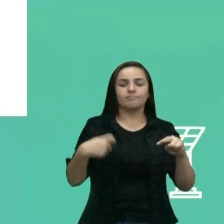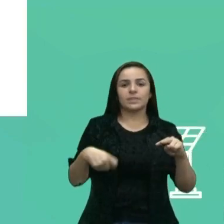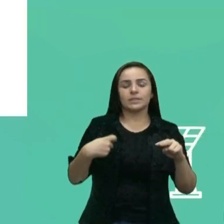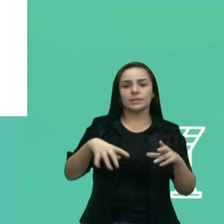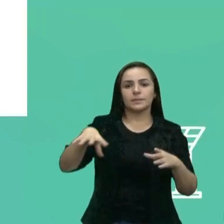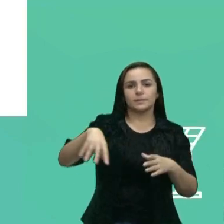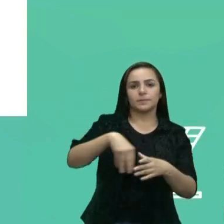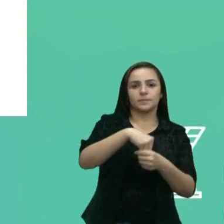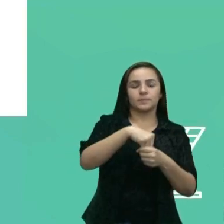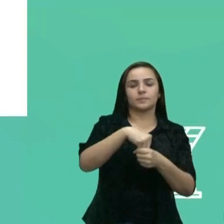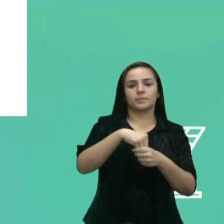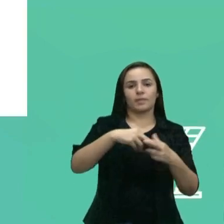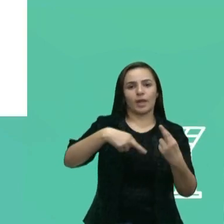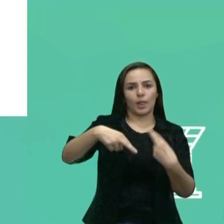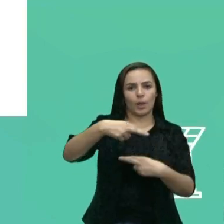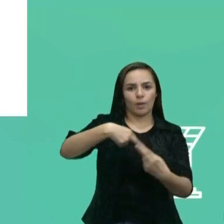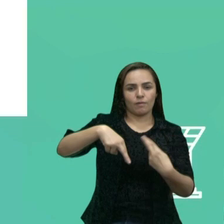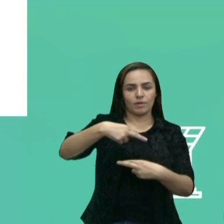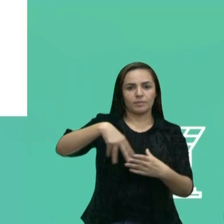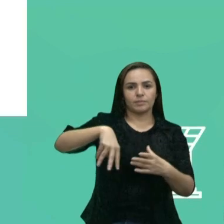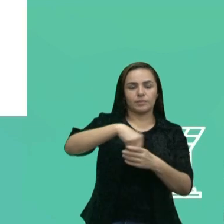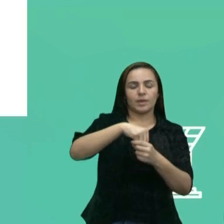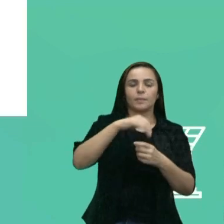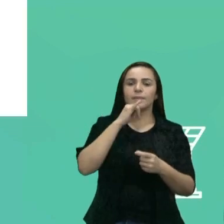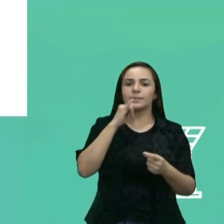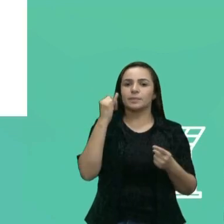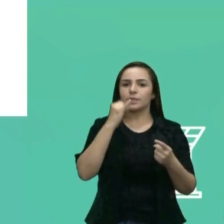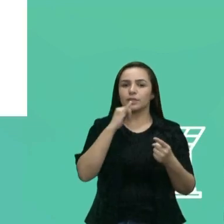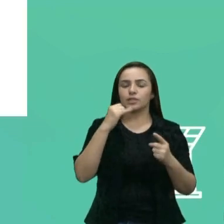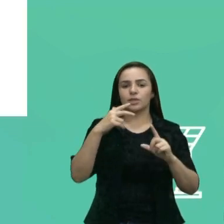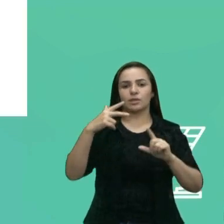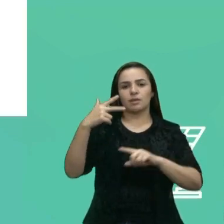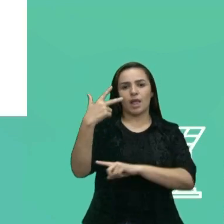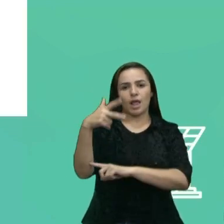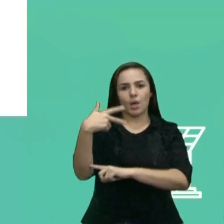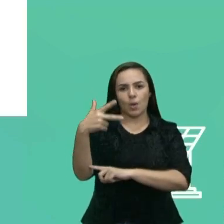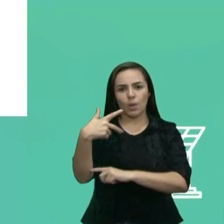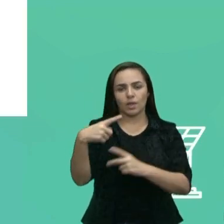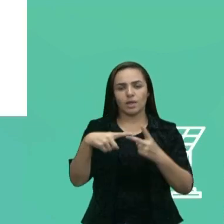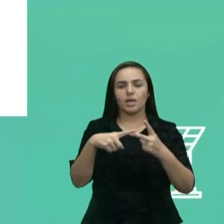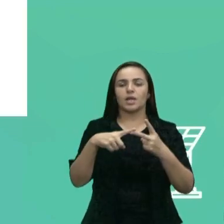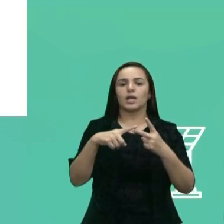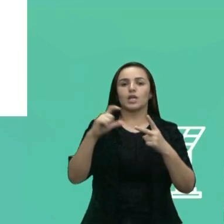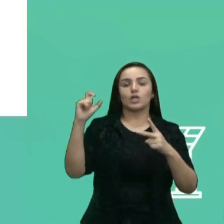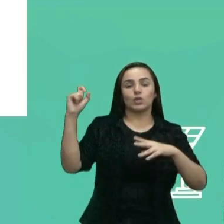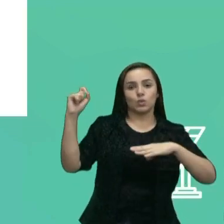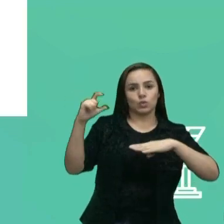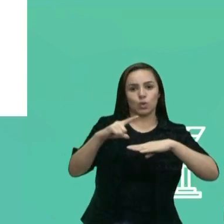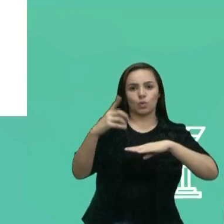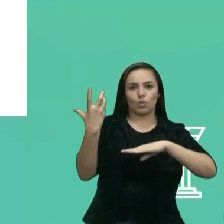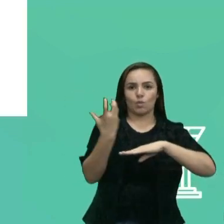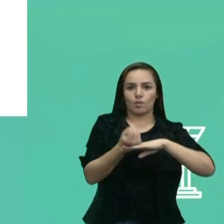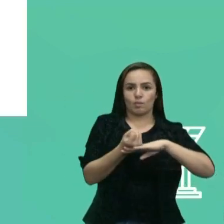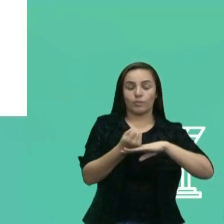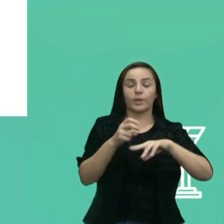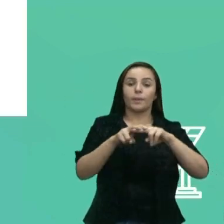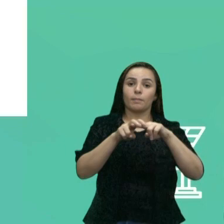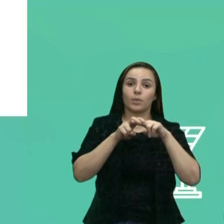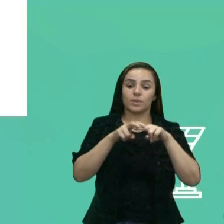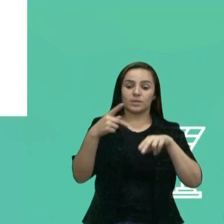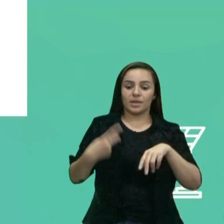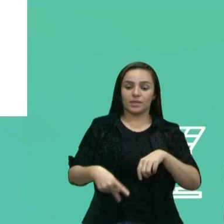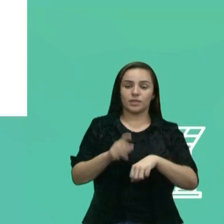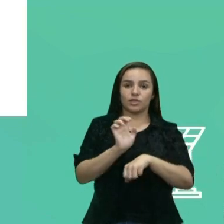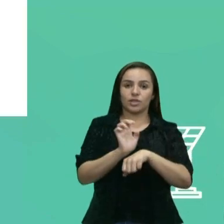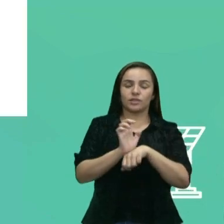integração a fontes renováveis, como energia eólica e solar. Nesse contexto, o Ceará tem um potencial enorme de ser